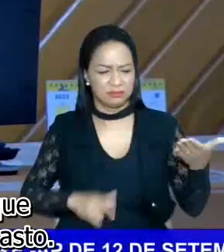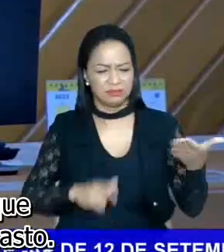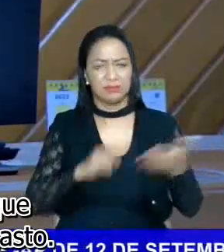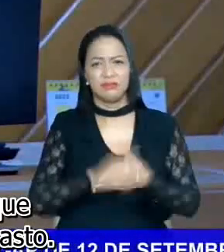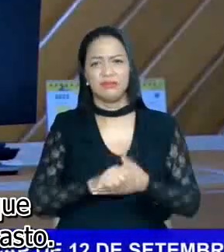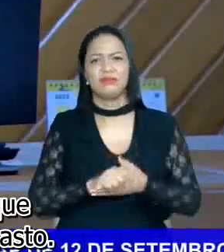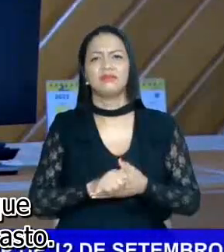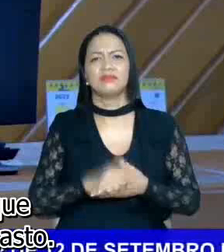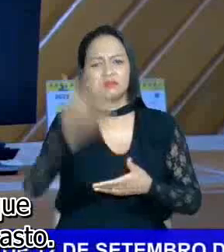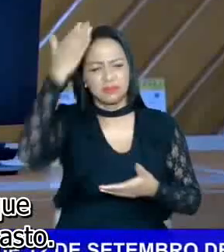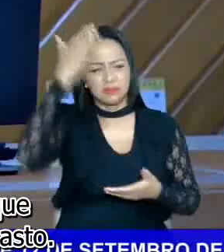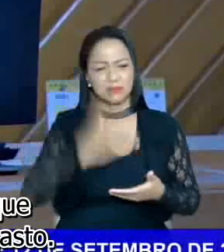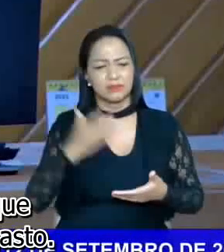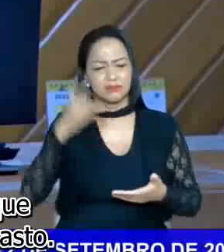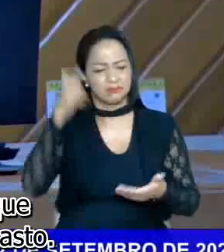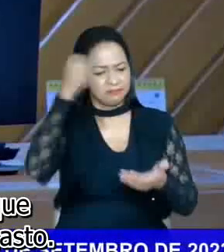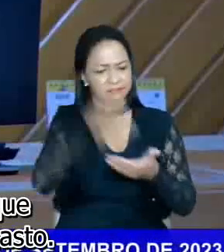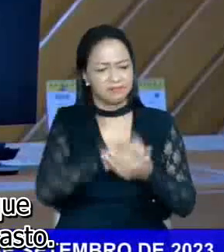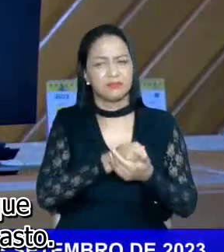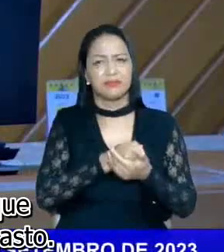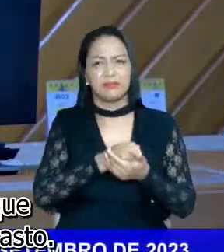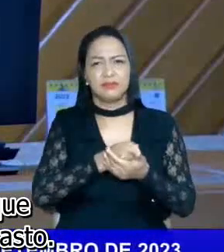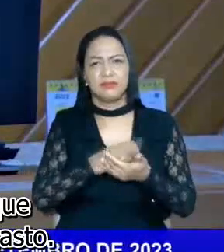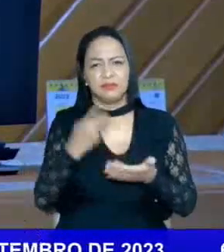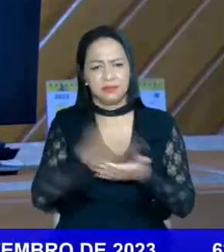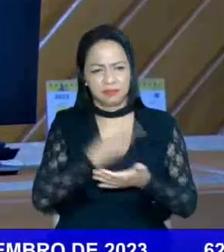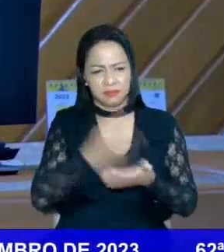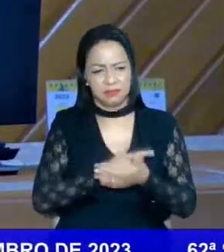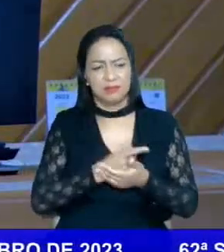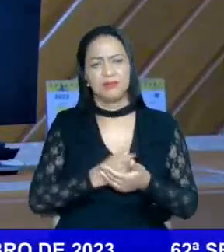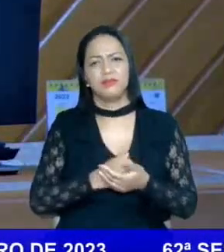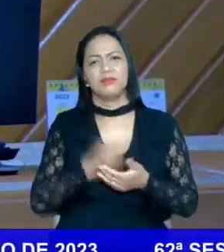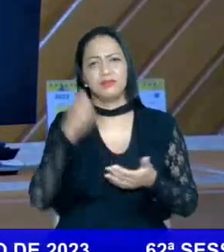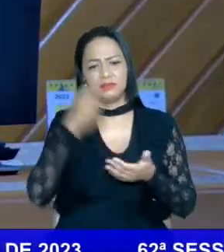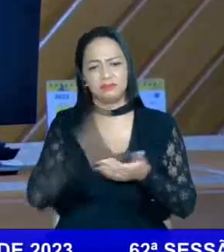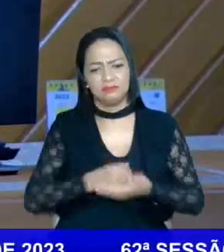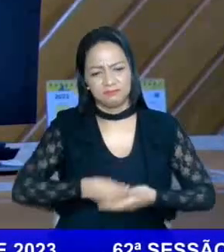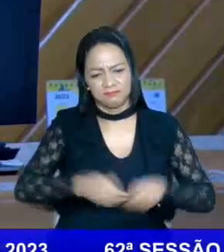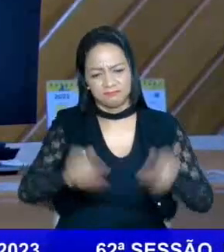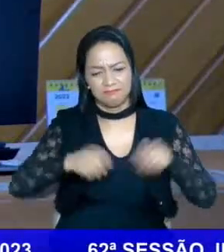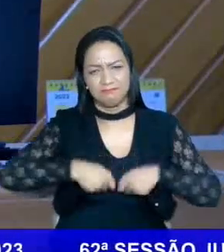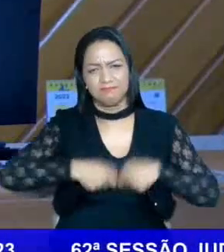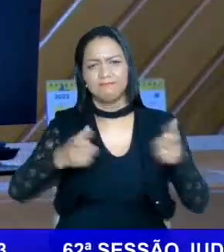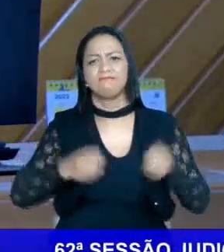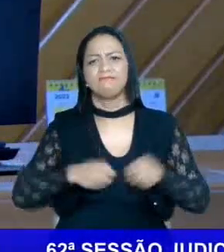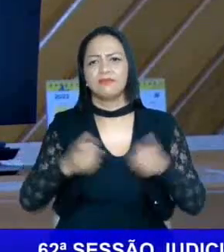que justifiquem tais pagamentos, torna irregular tal gasto. Então,